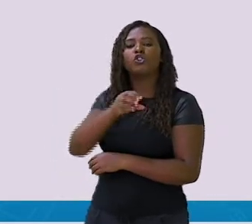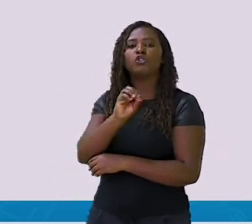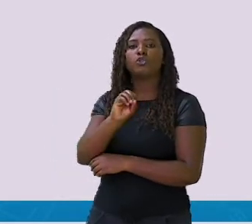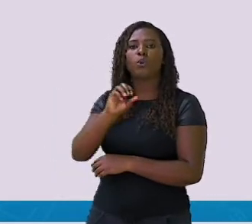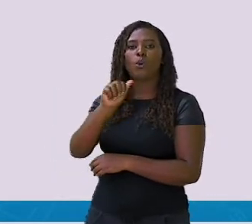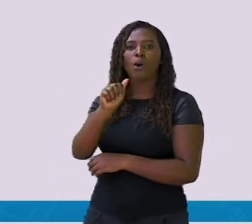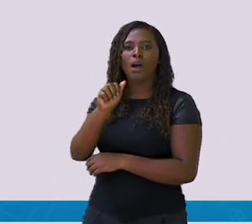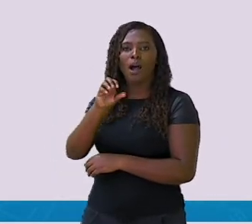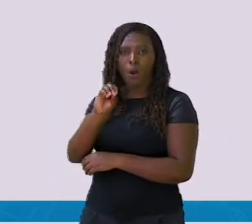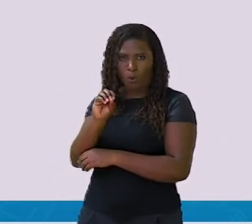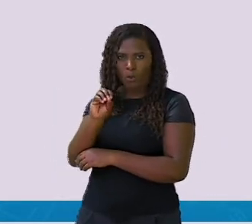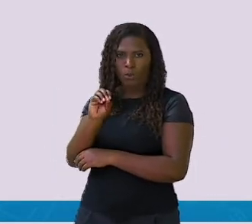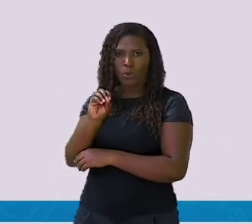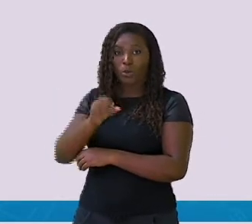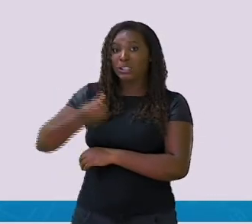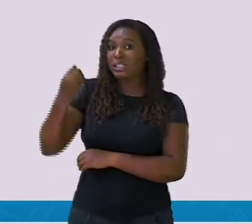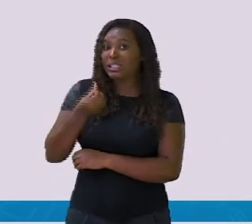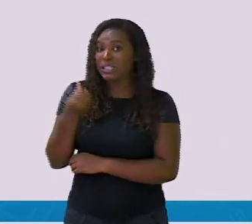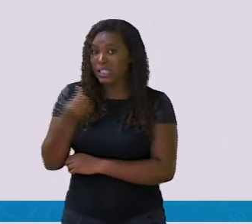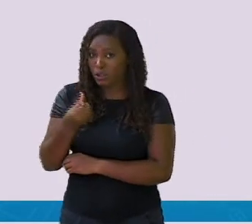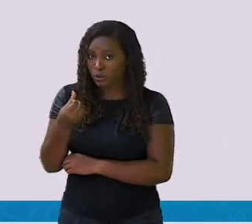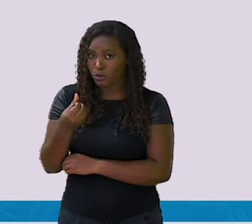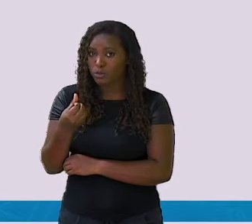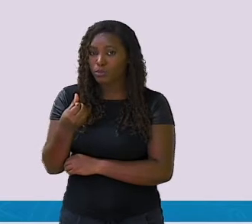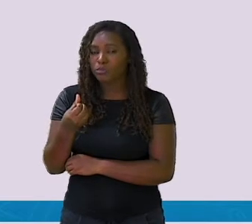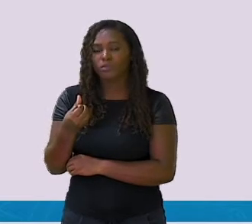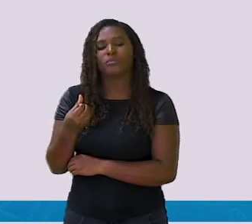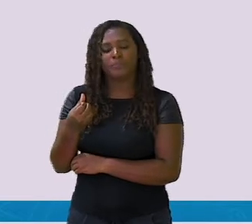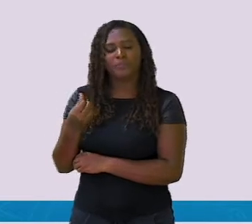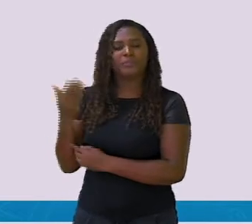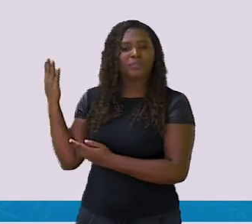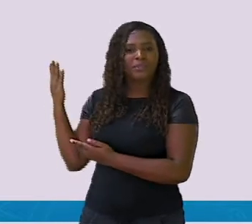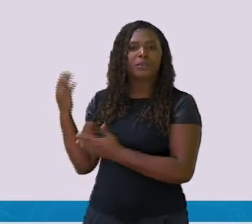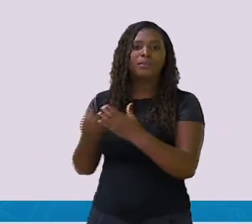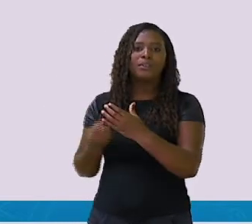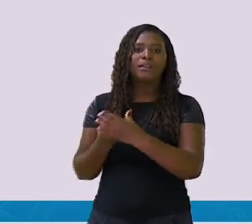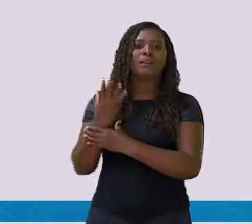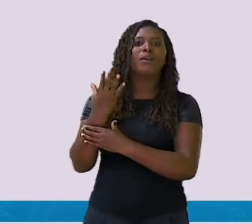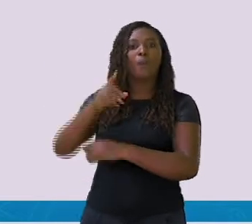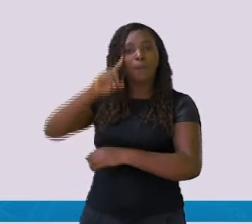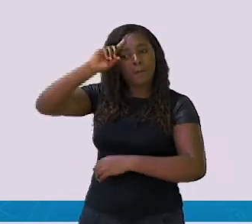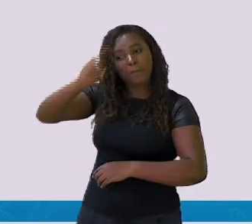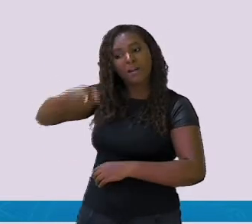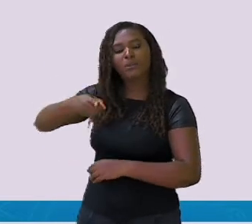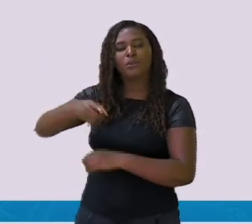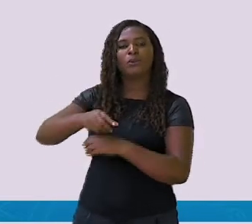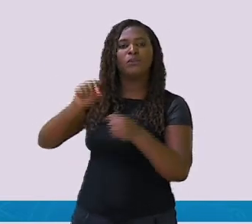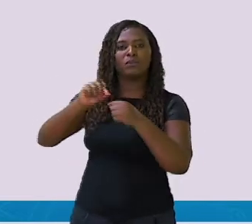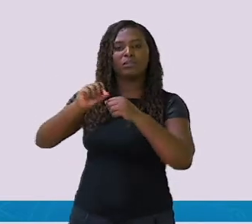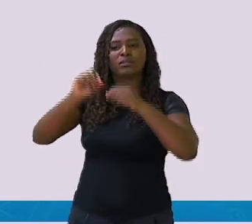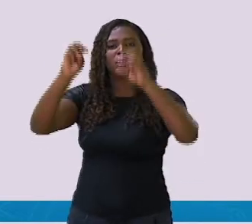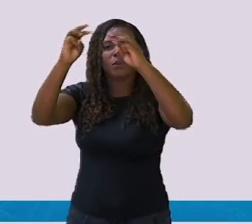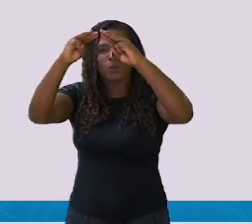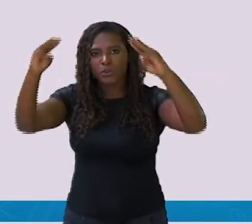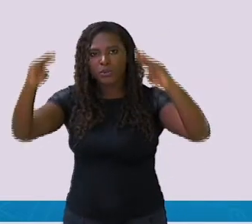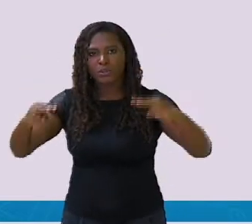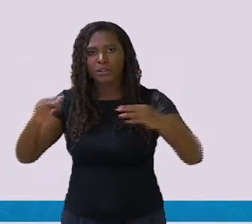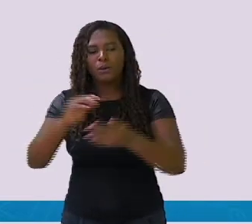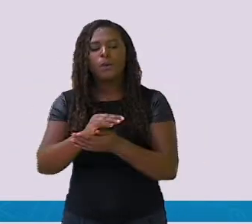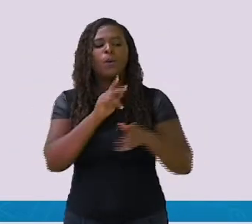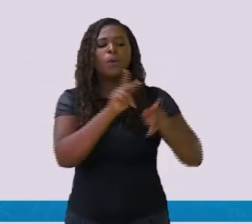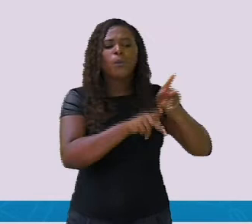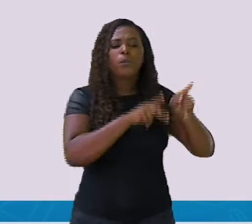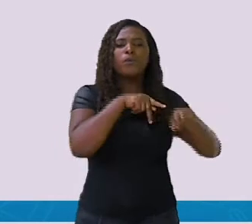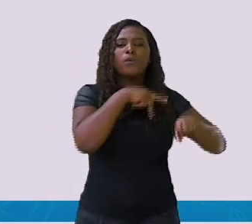a colonização brasileira, iniciada lá em 1808. Então, quando os portugueses vieram para o Brasil, eles trouxeram essa